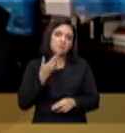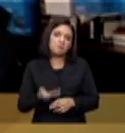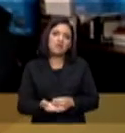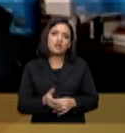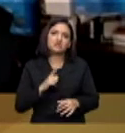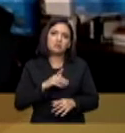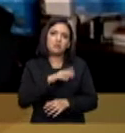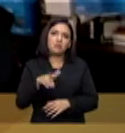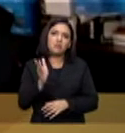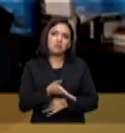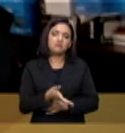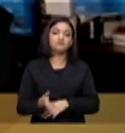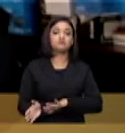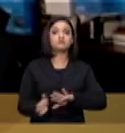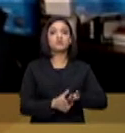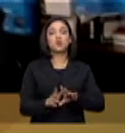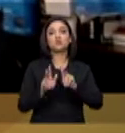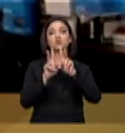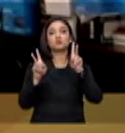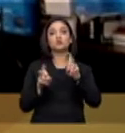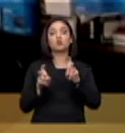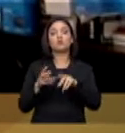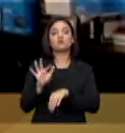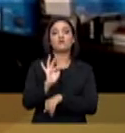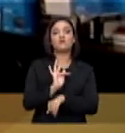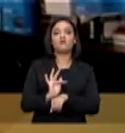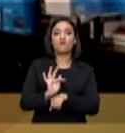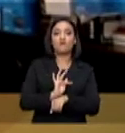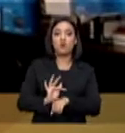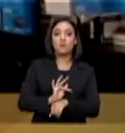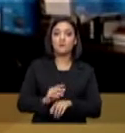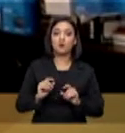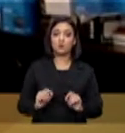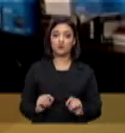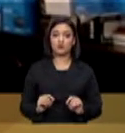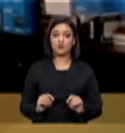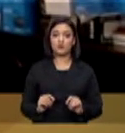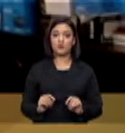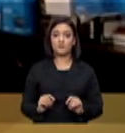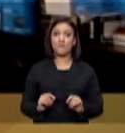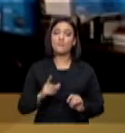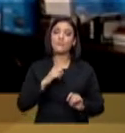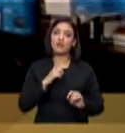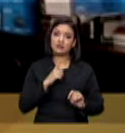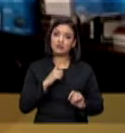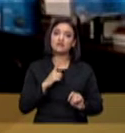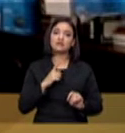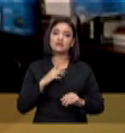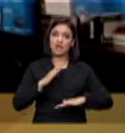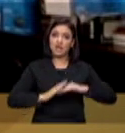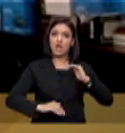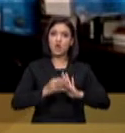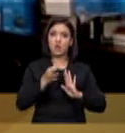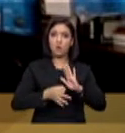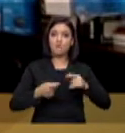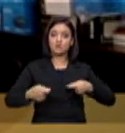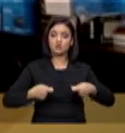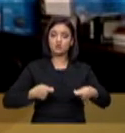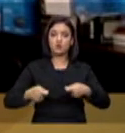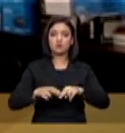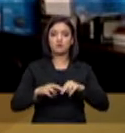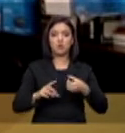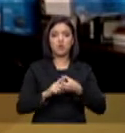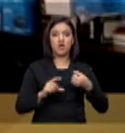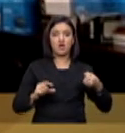competência formal, a competência é concorrente, com base nos artigos, no artigo 24,